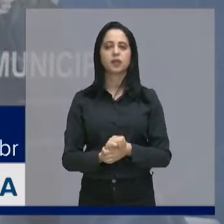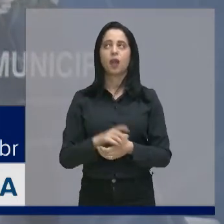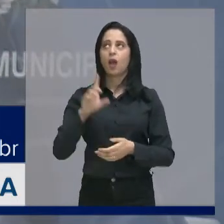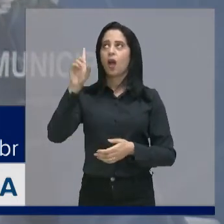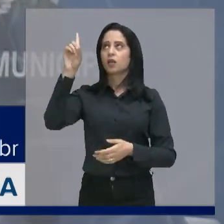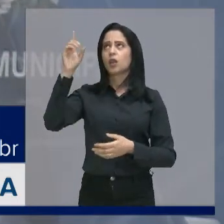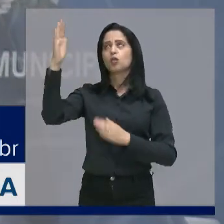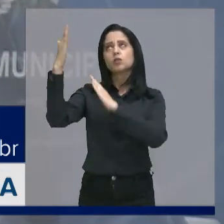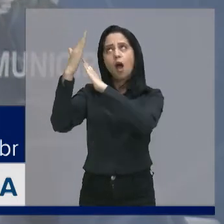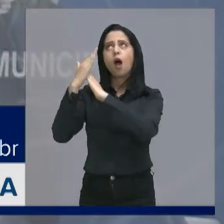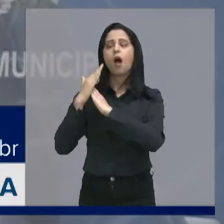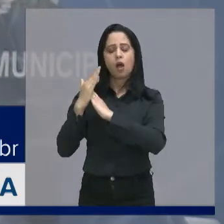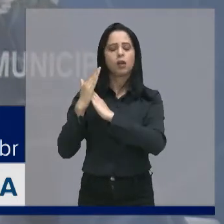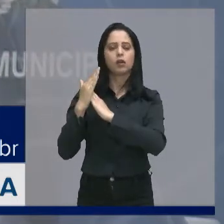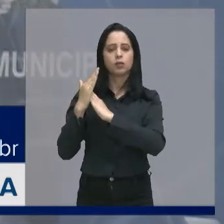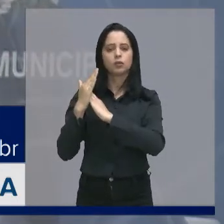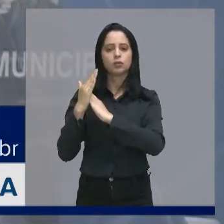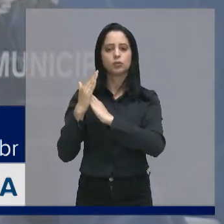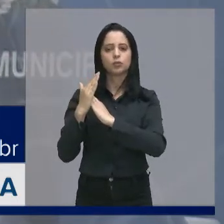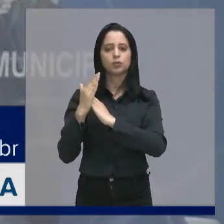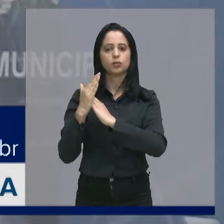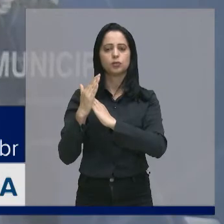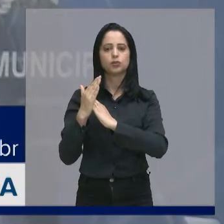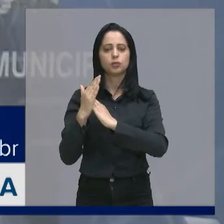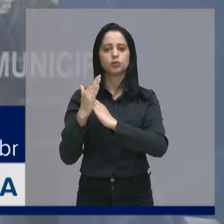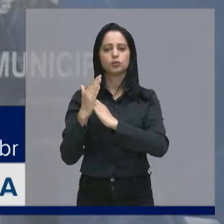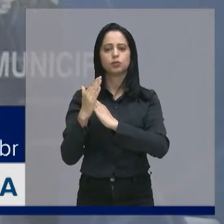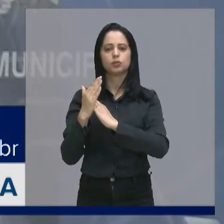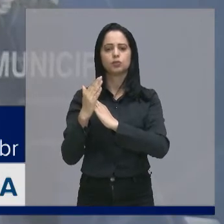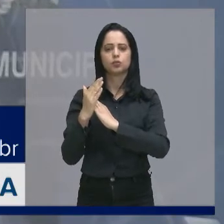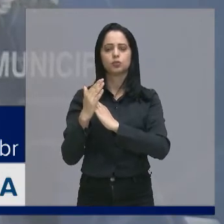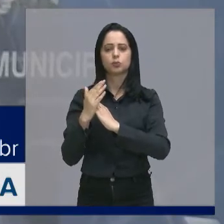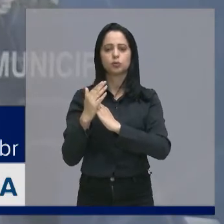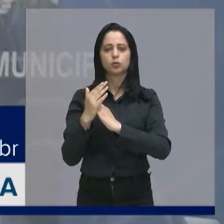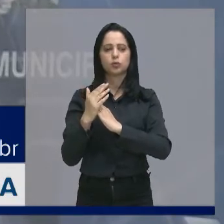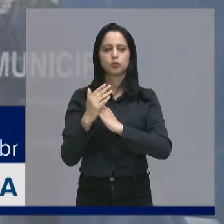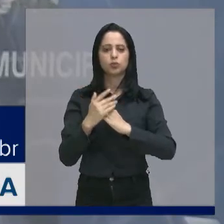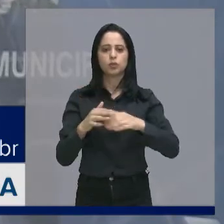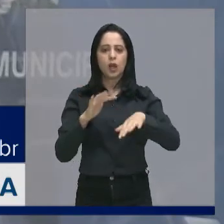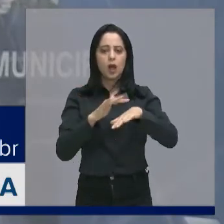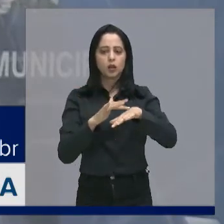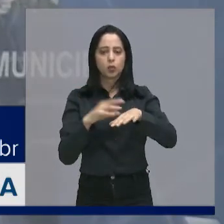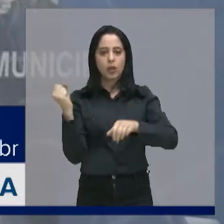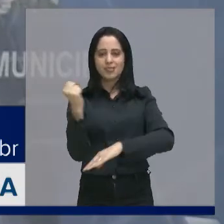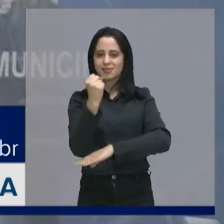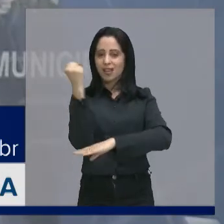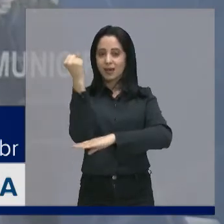quiser, não teremos casos graves aqui na cidade.